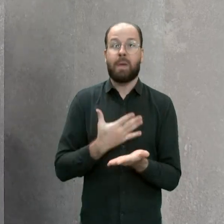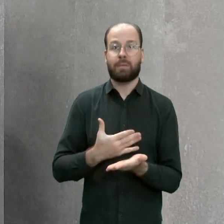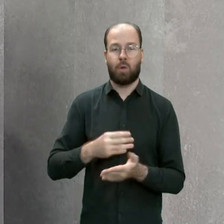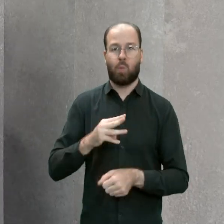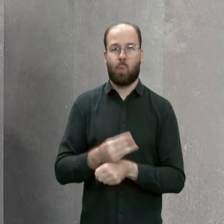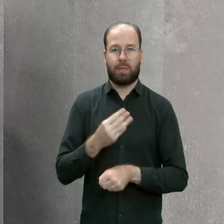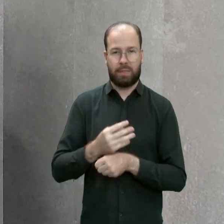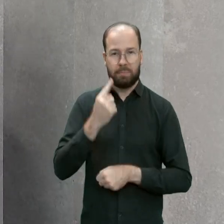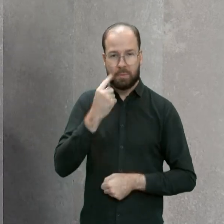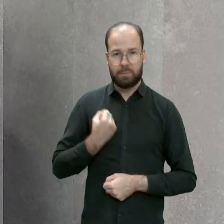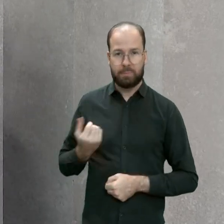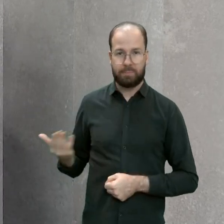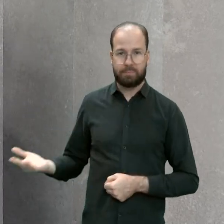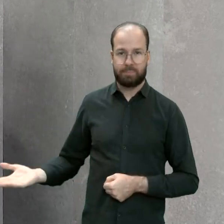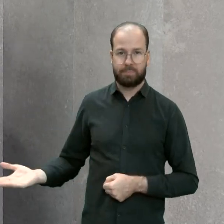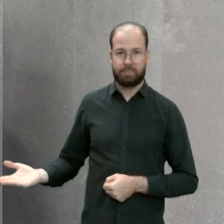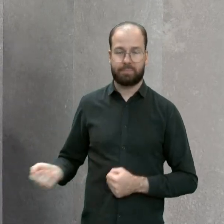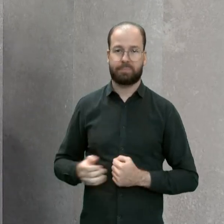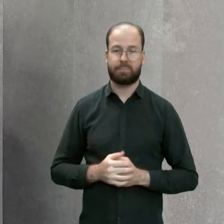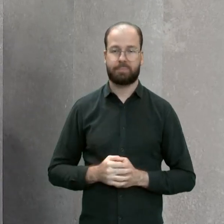o